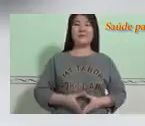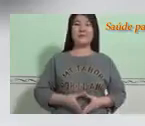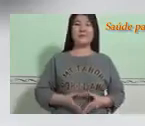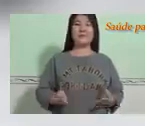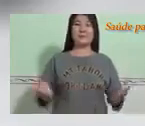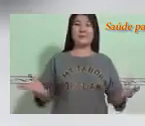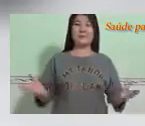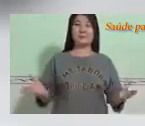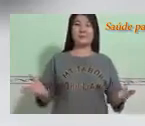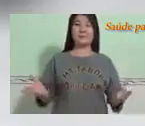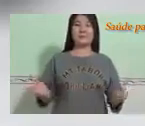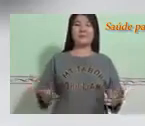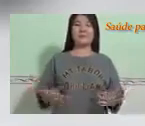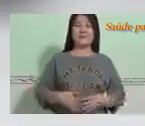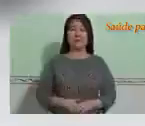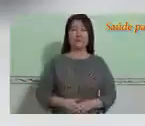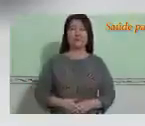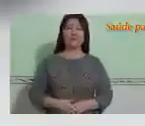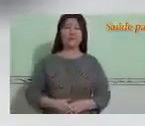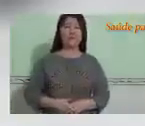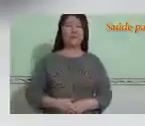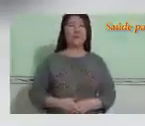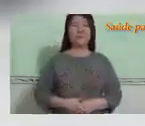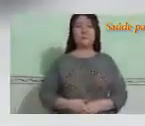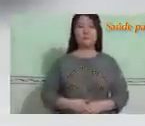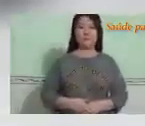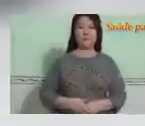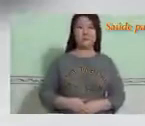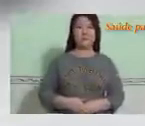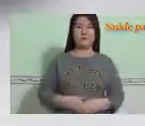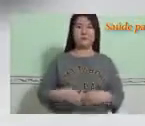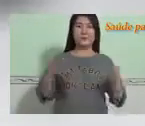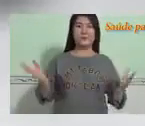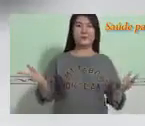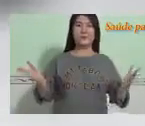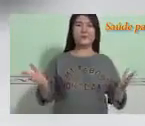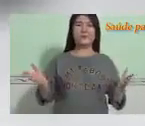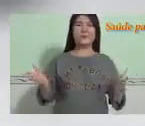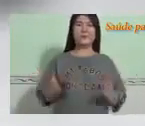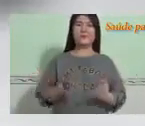interromper o crescimento anormal dos glóbulos brancos que origina esta doença.